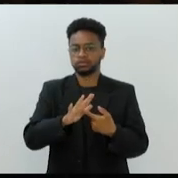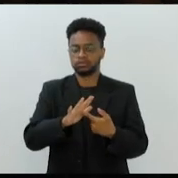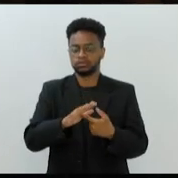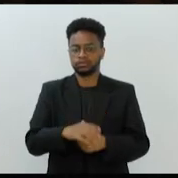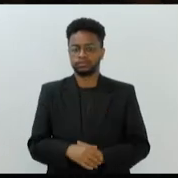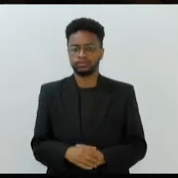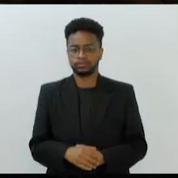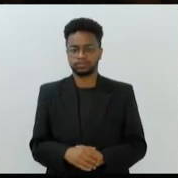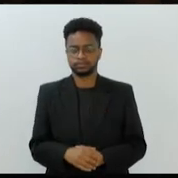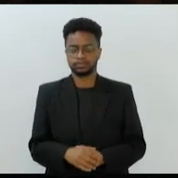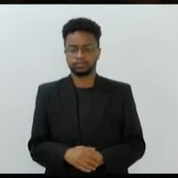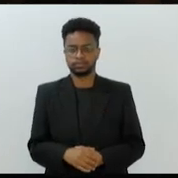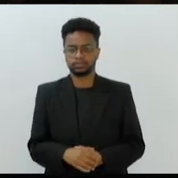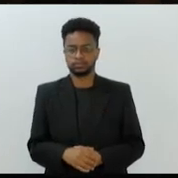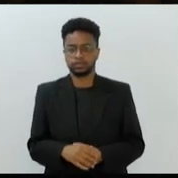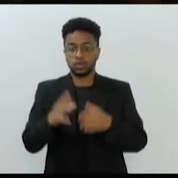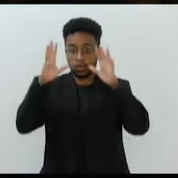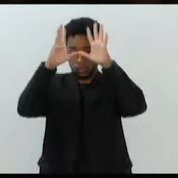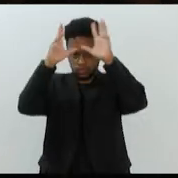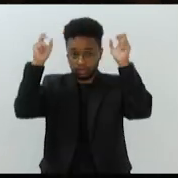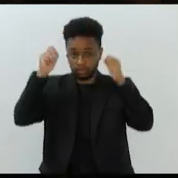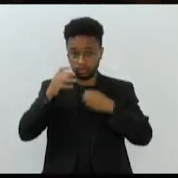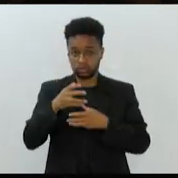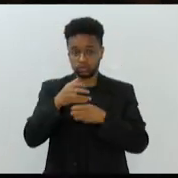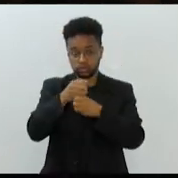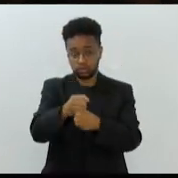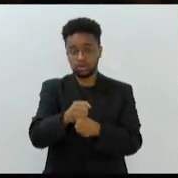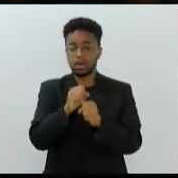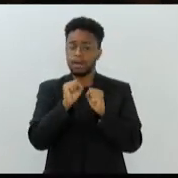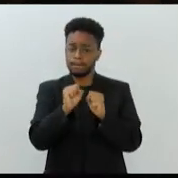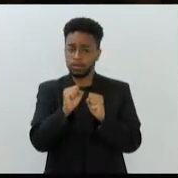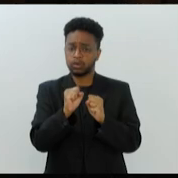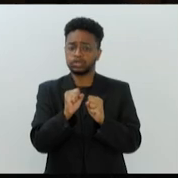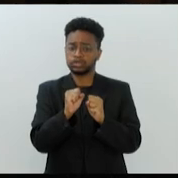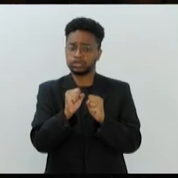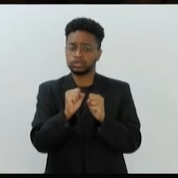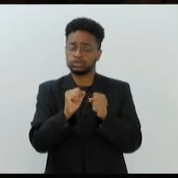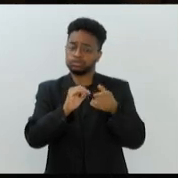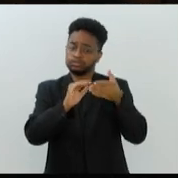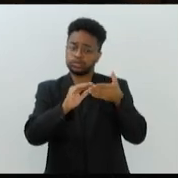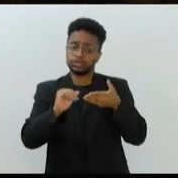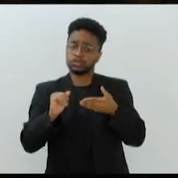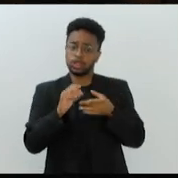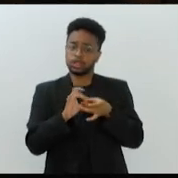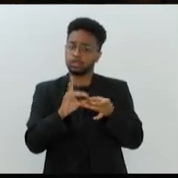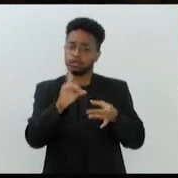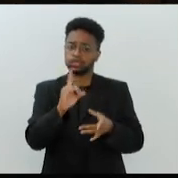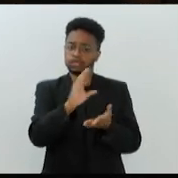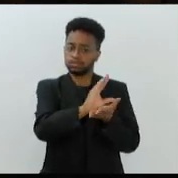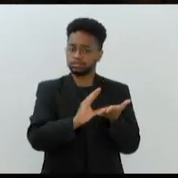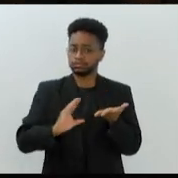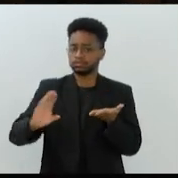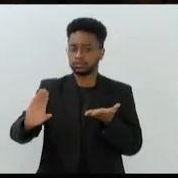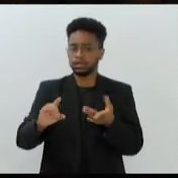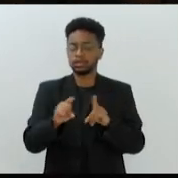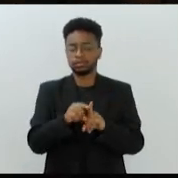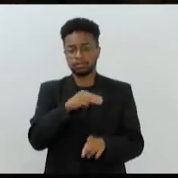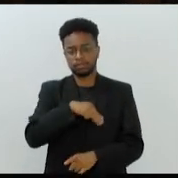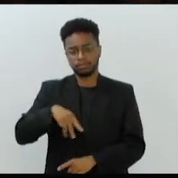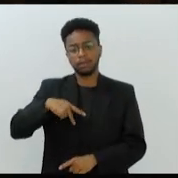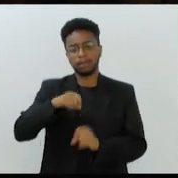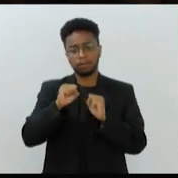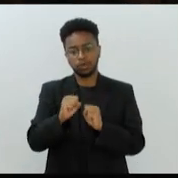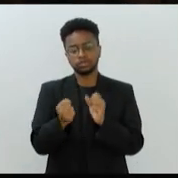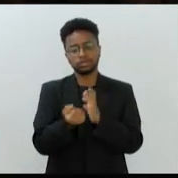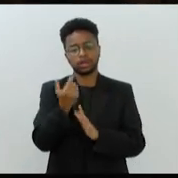problema. O Tribunal de Contas do Estado pode suspender esse repasse de recursos, o Ministério Público pode mover uma ação civil